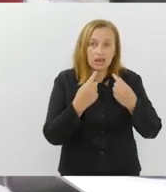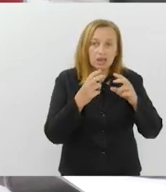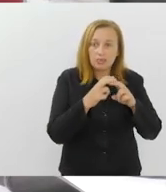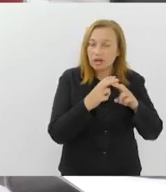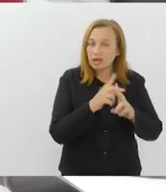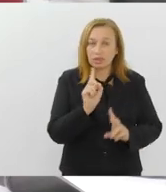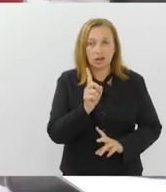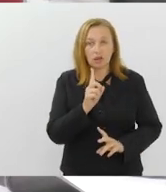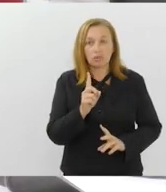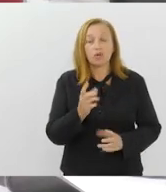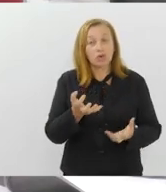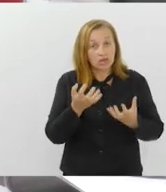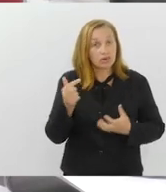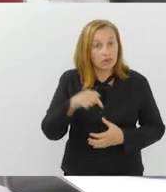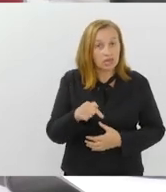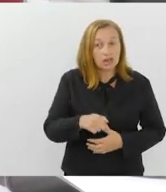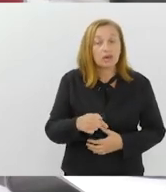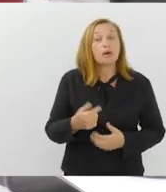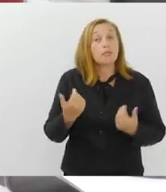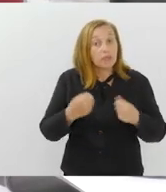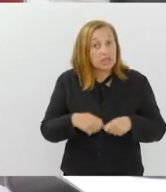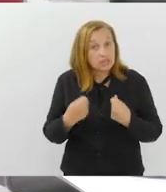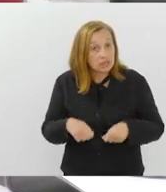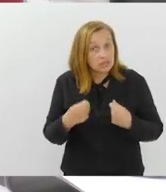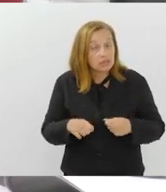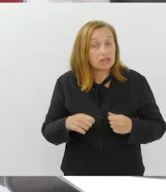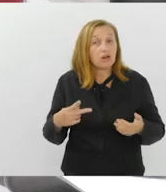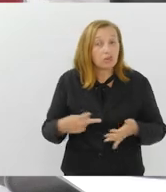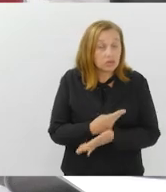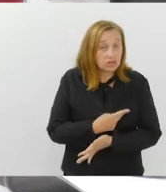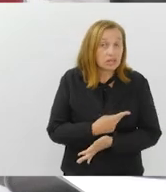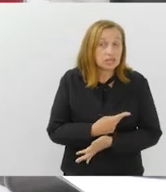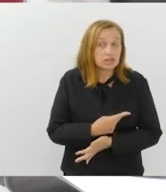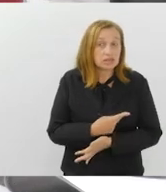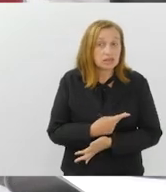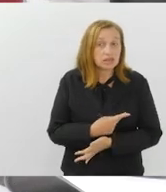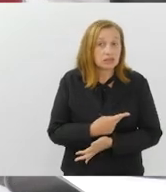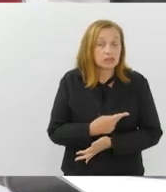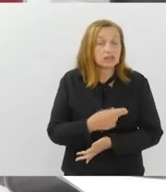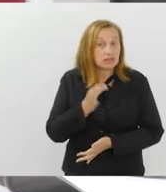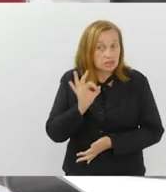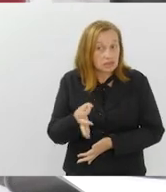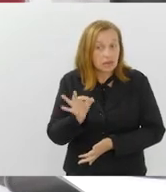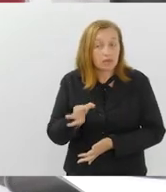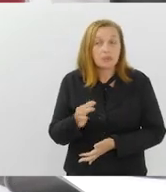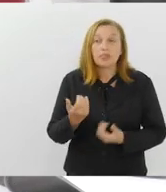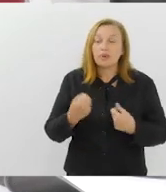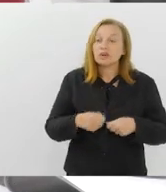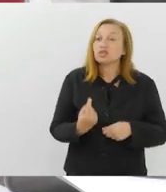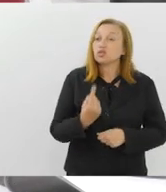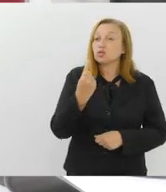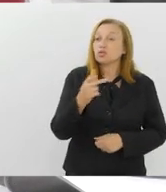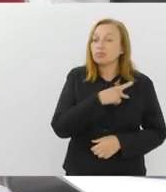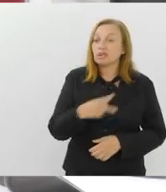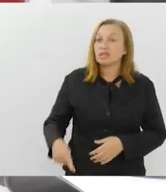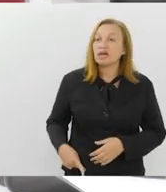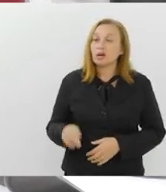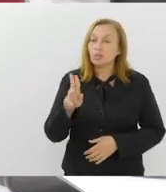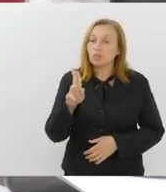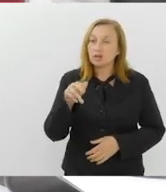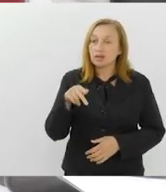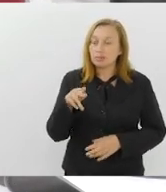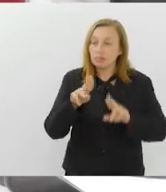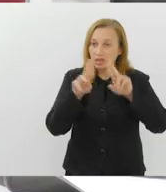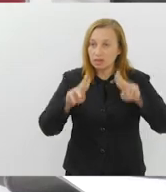isso aqui. Mas a gente precisa que a coisa aconteça da forma adequada. Eu preciso de um presidente da Unimed, da